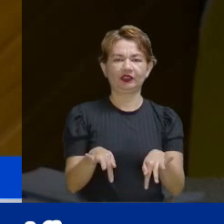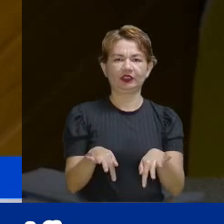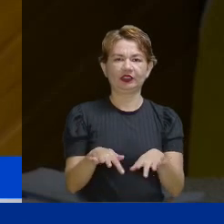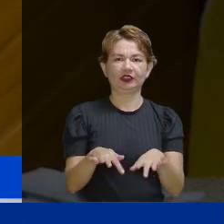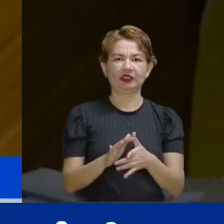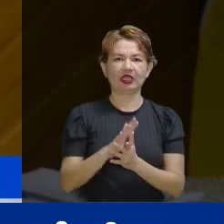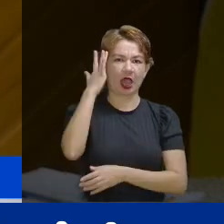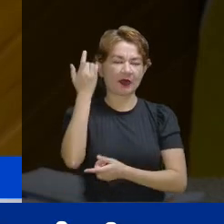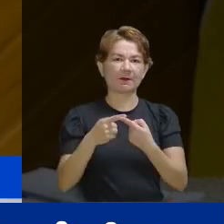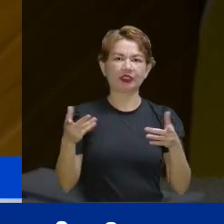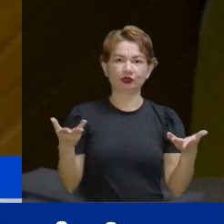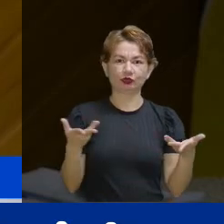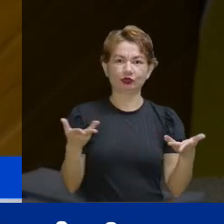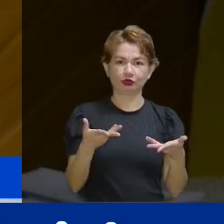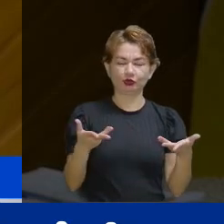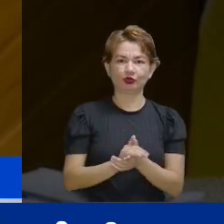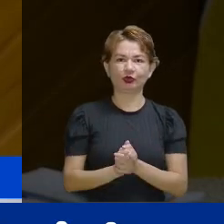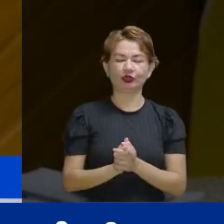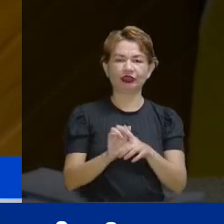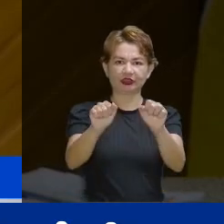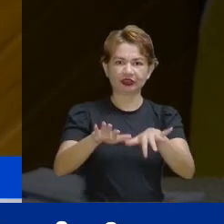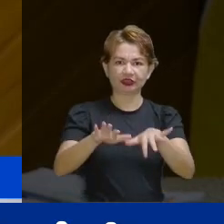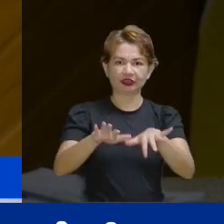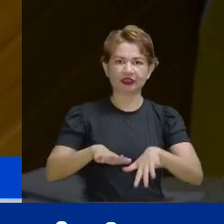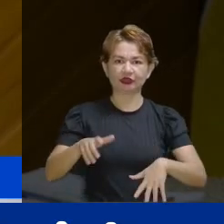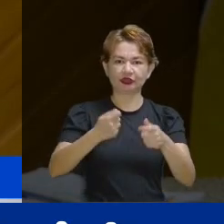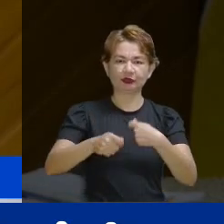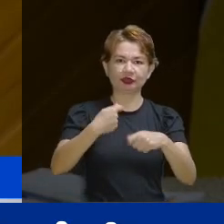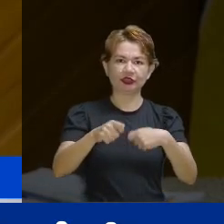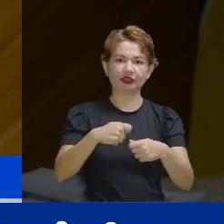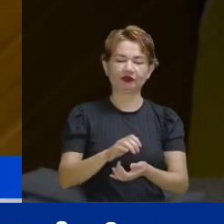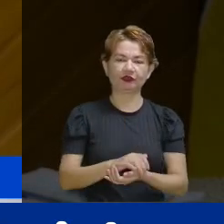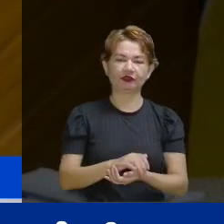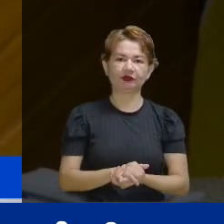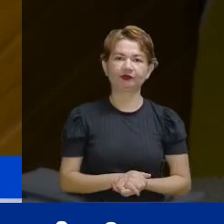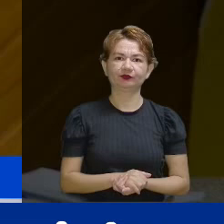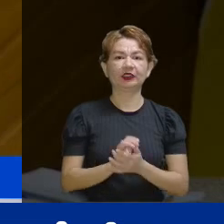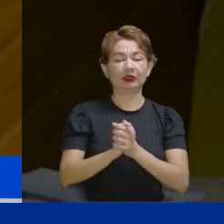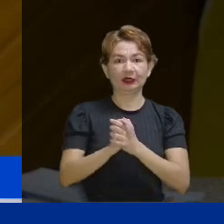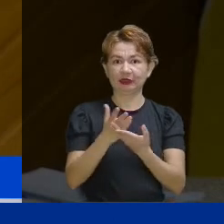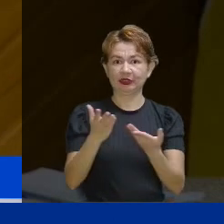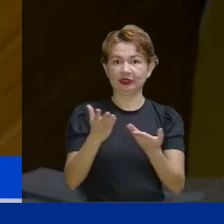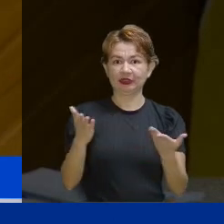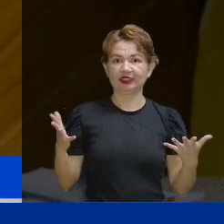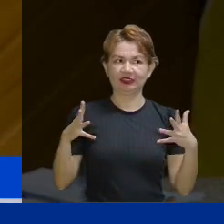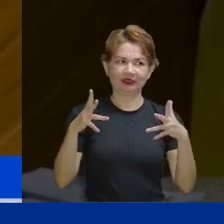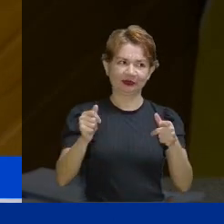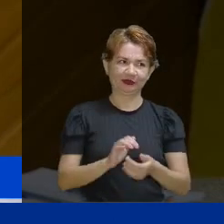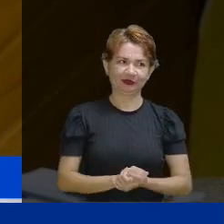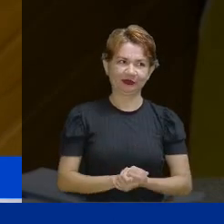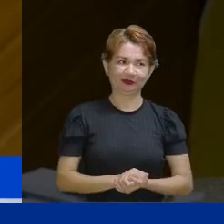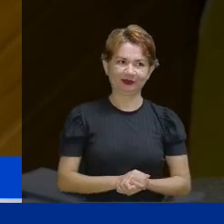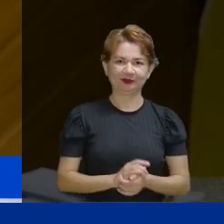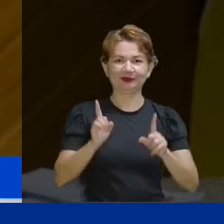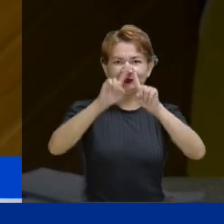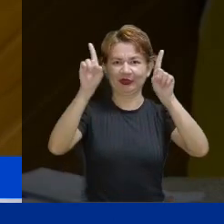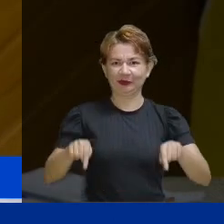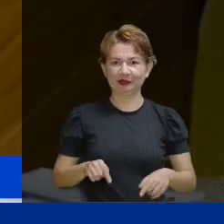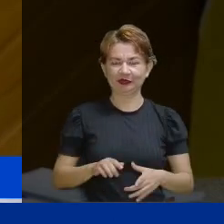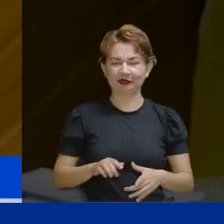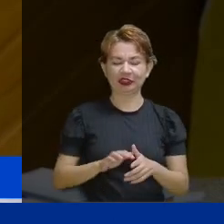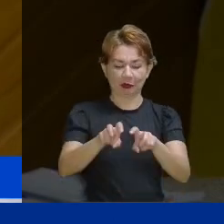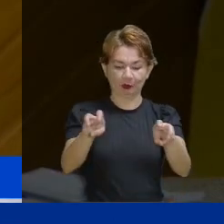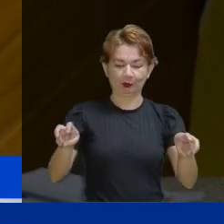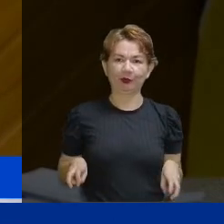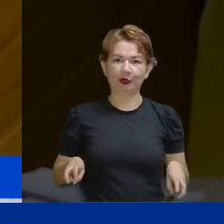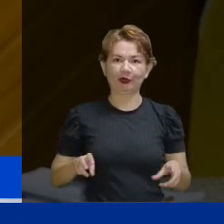será amanhã, mas hoje é uma sessão administrativa. Eu quero aqui parabenizar todos, primeiro, os membros da